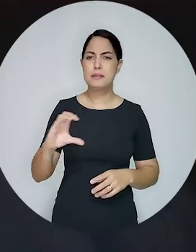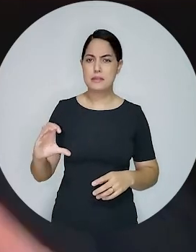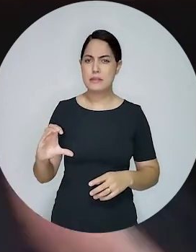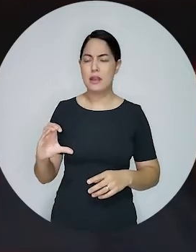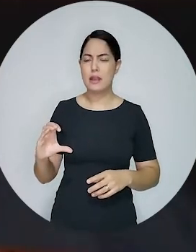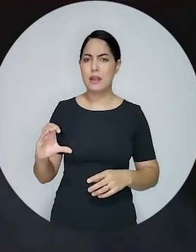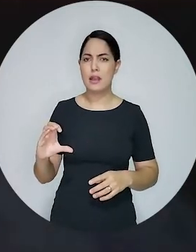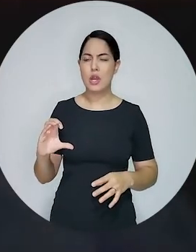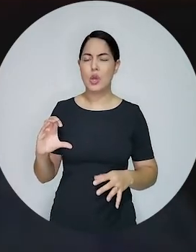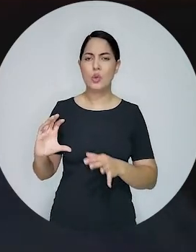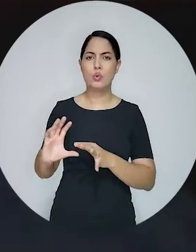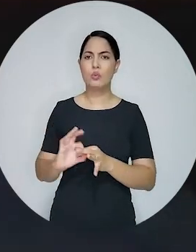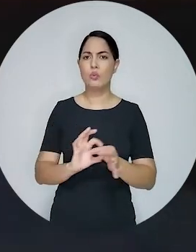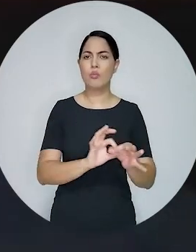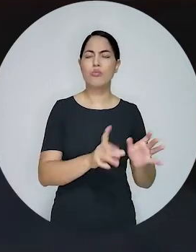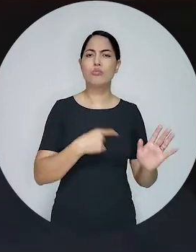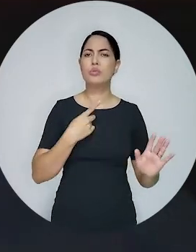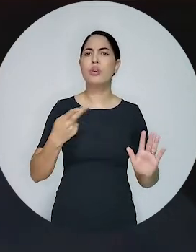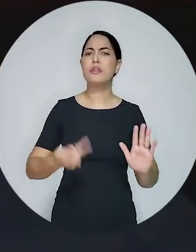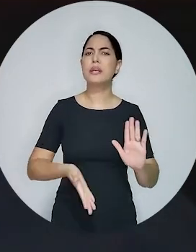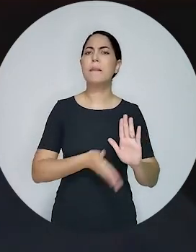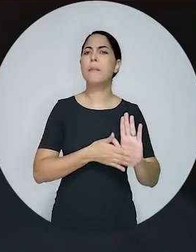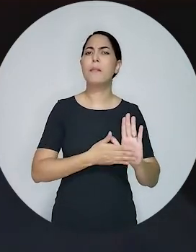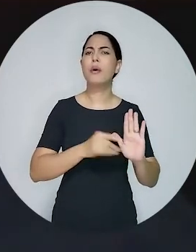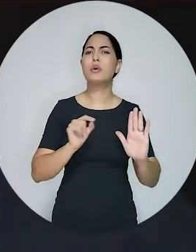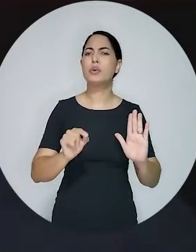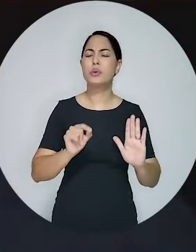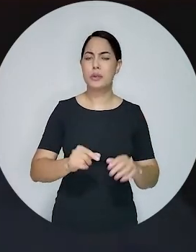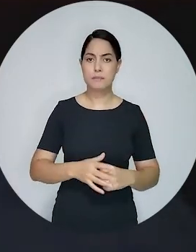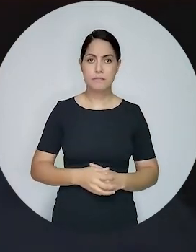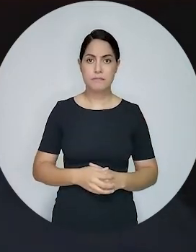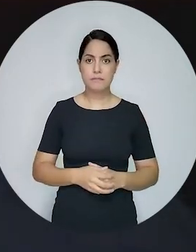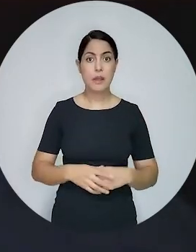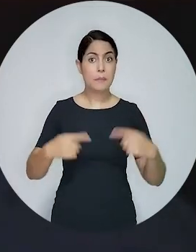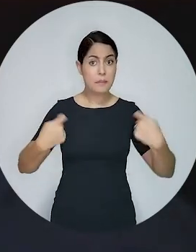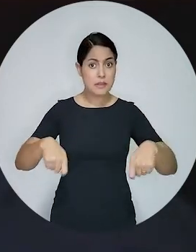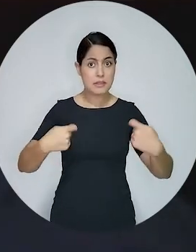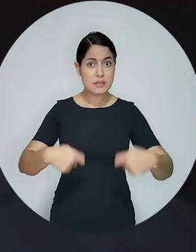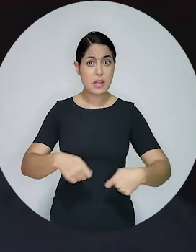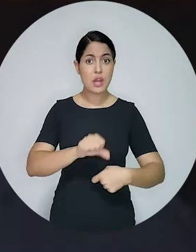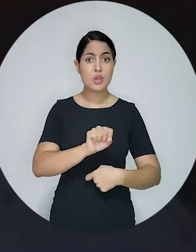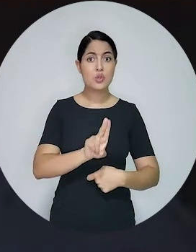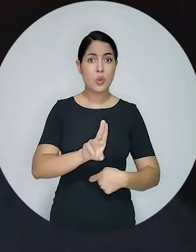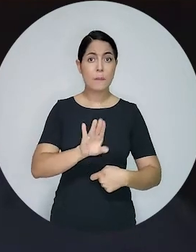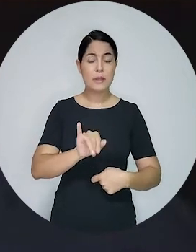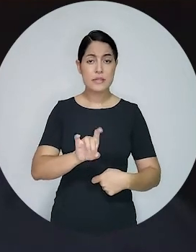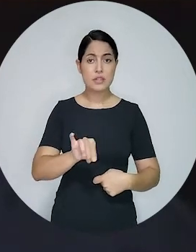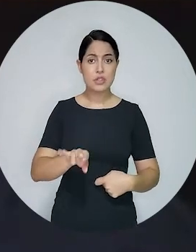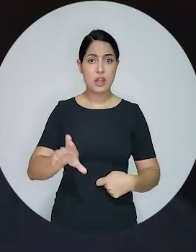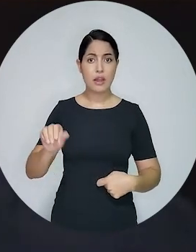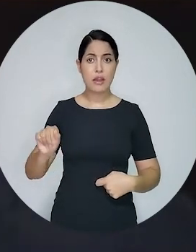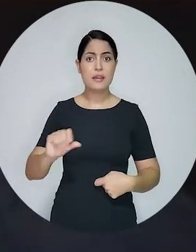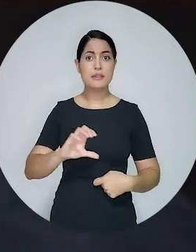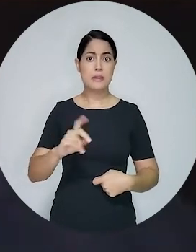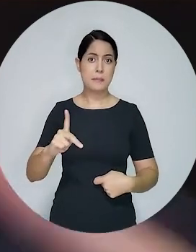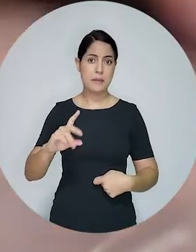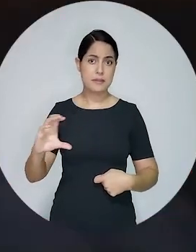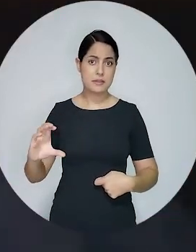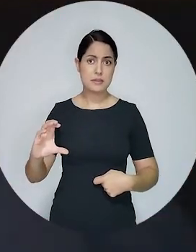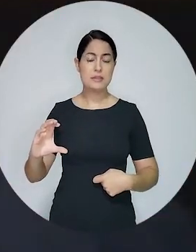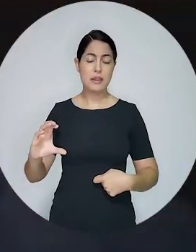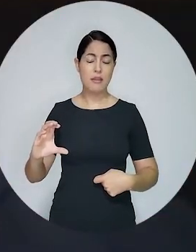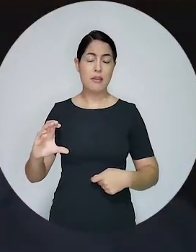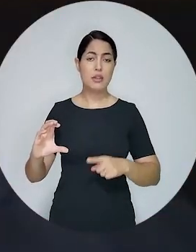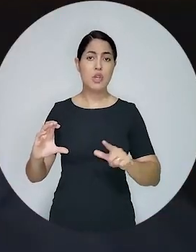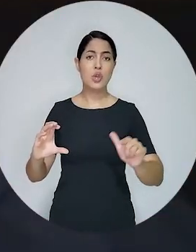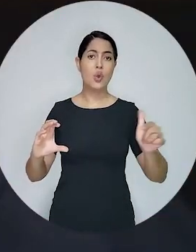CPC. Então, antes de mais nada, nós estamos propondo aqui a aplicação subsidiária e supletiva do CPC em todos